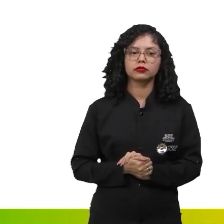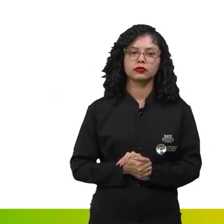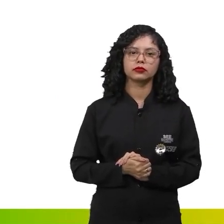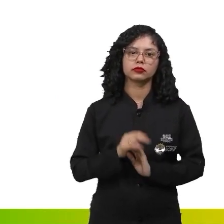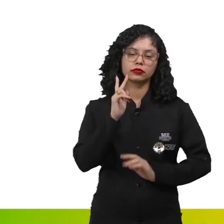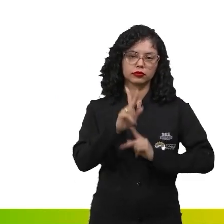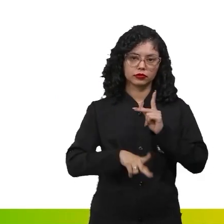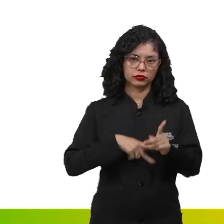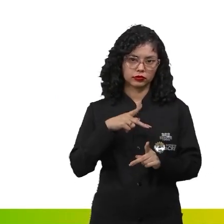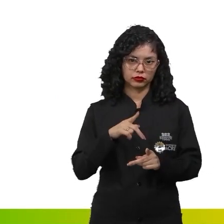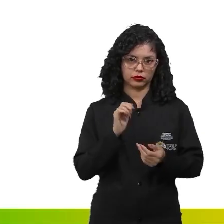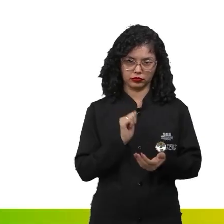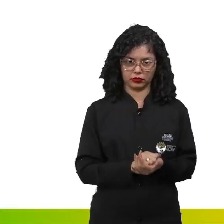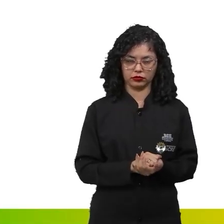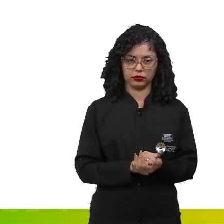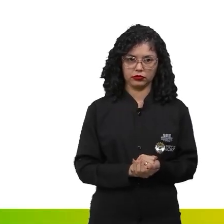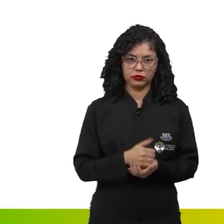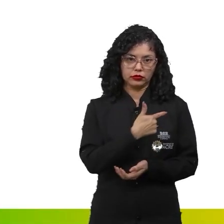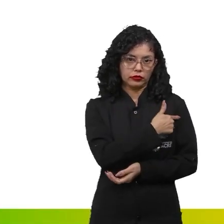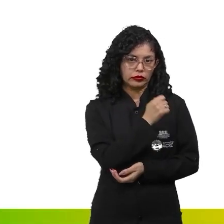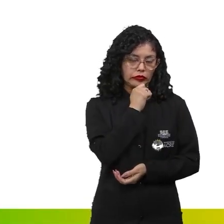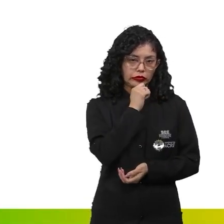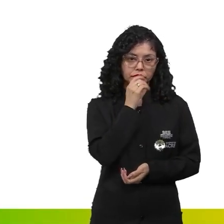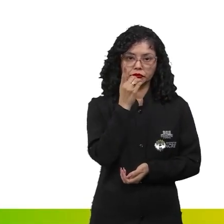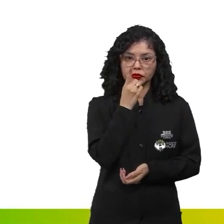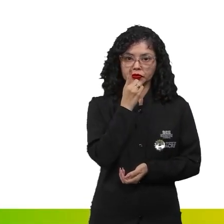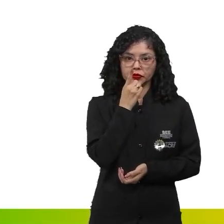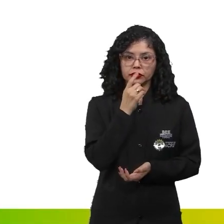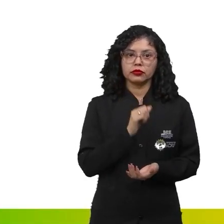Uma população com a vacina em dia,